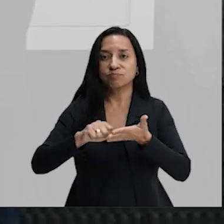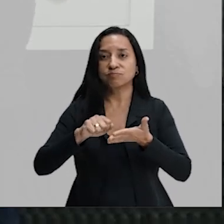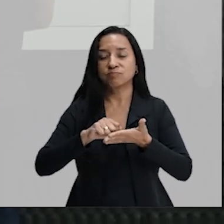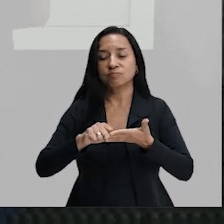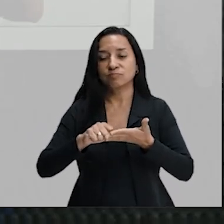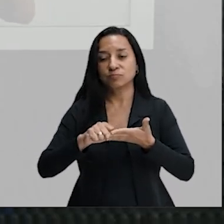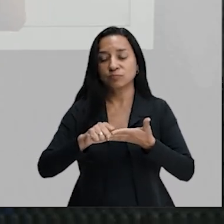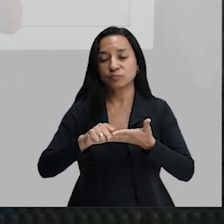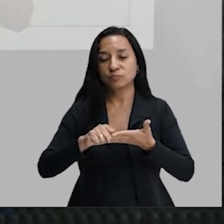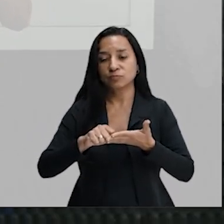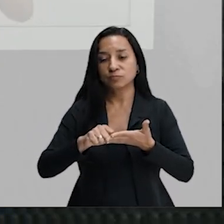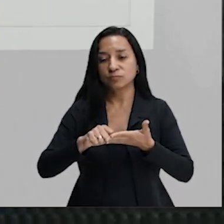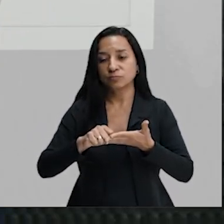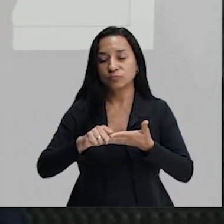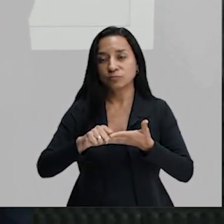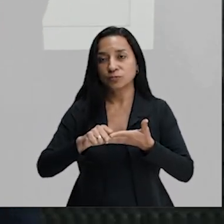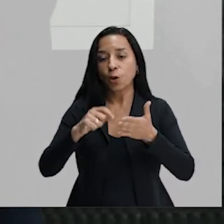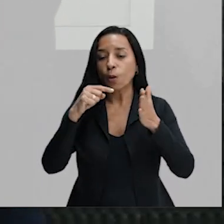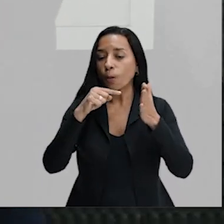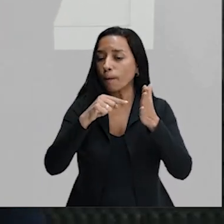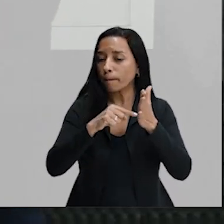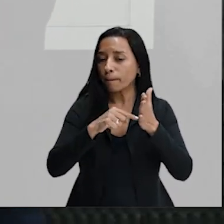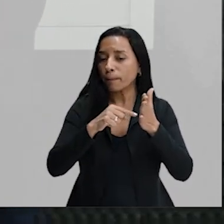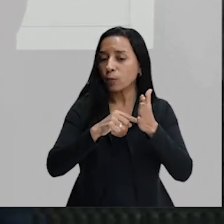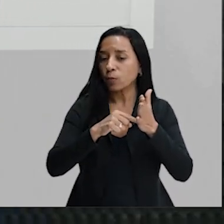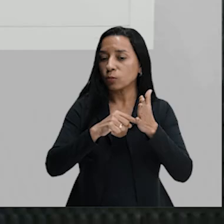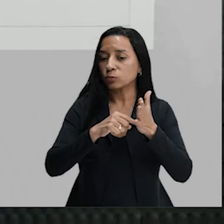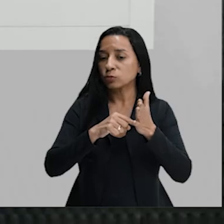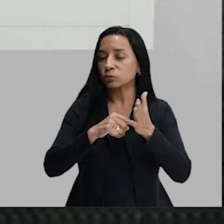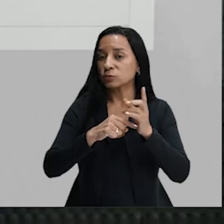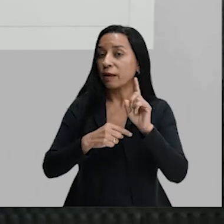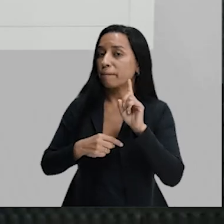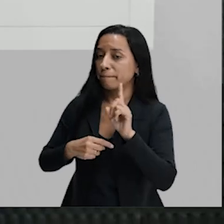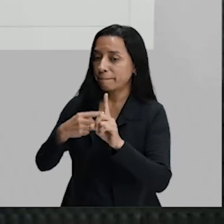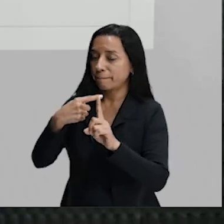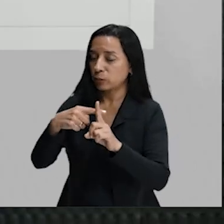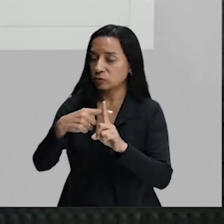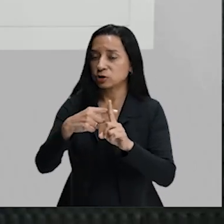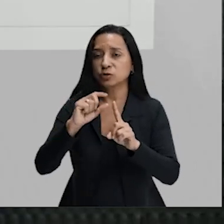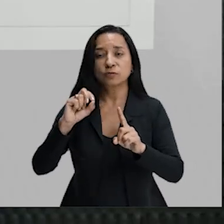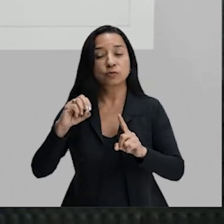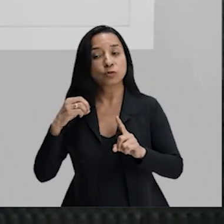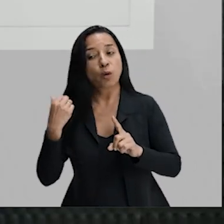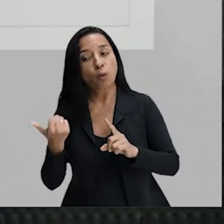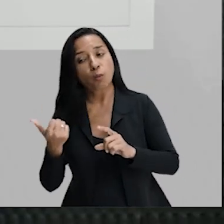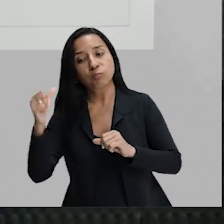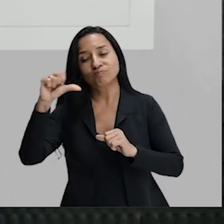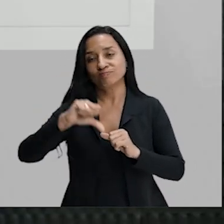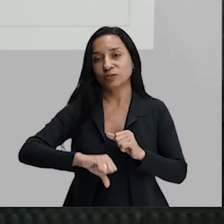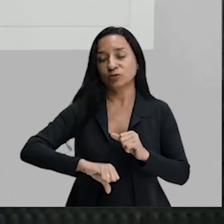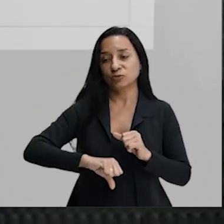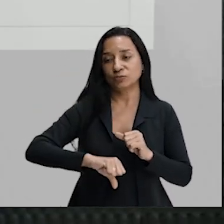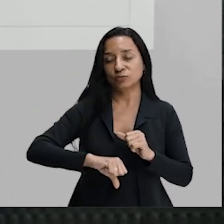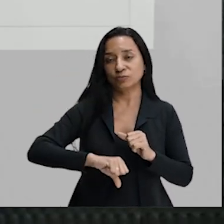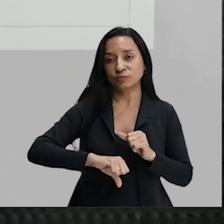ok? Pontos positivos e negativos de uma determinada situação. Olha, pontos